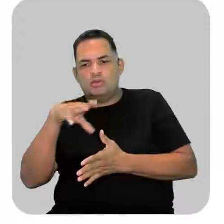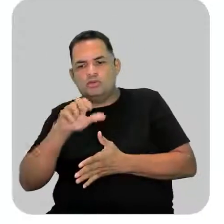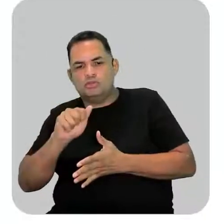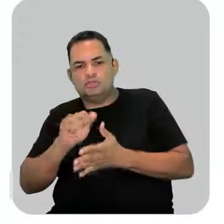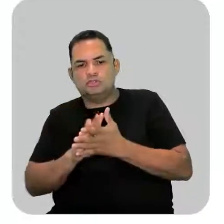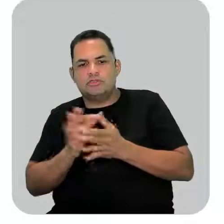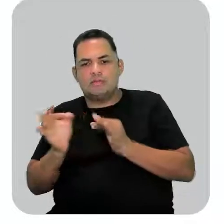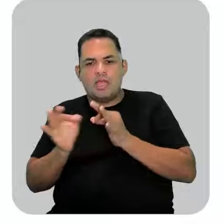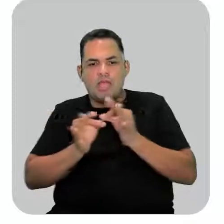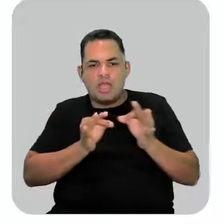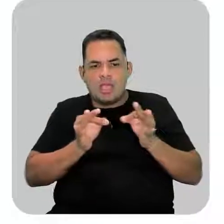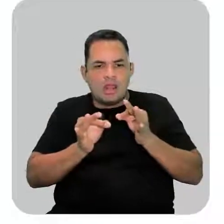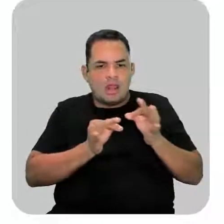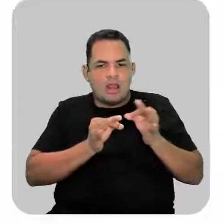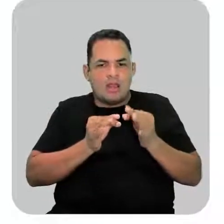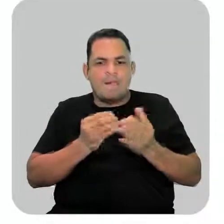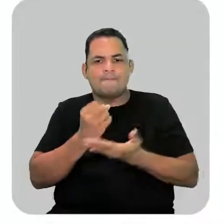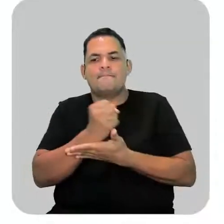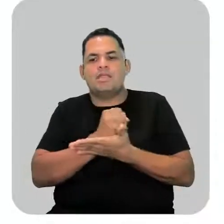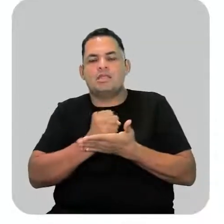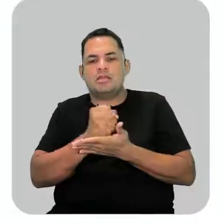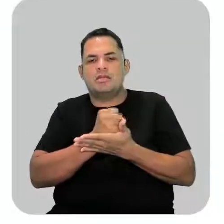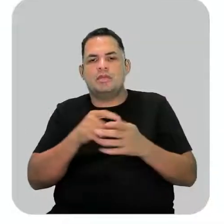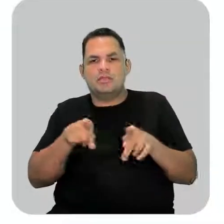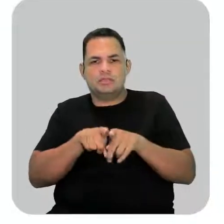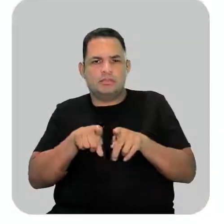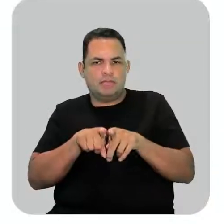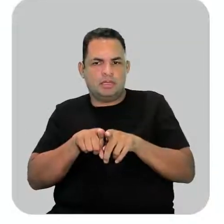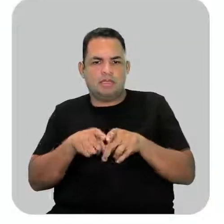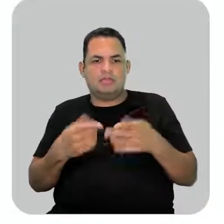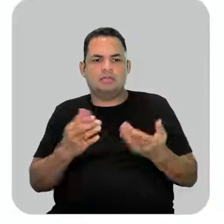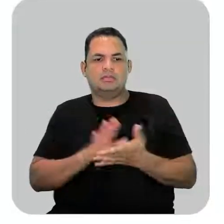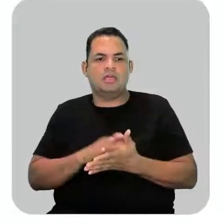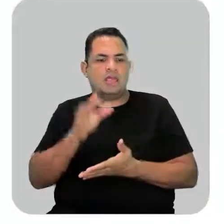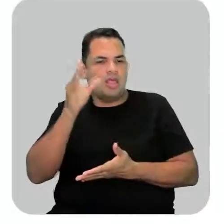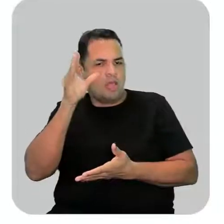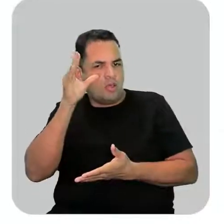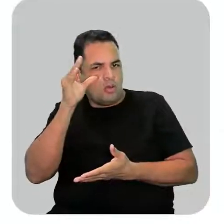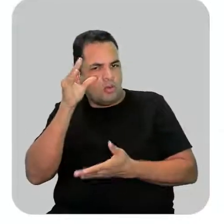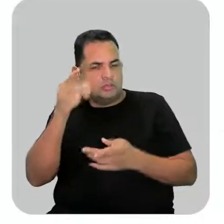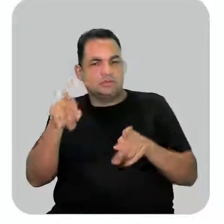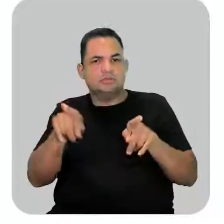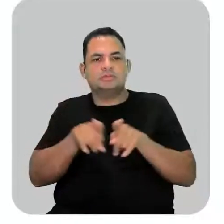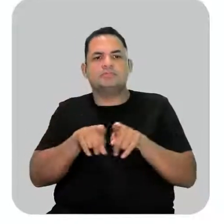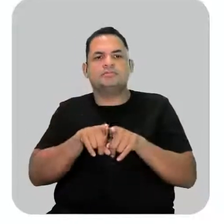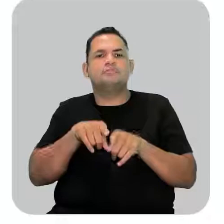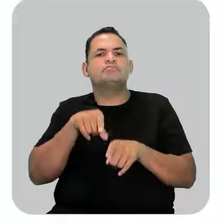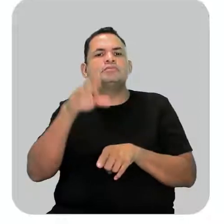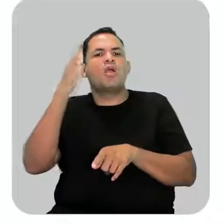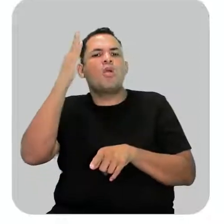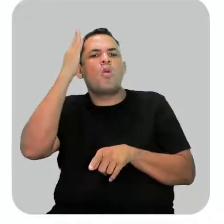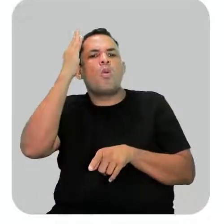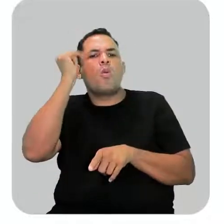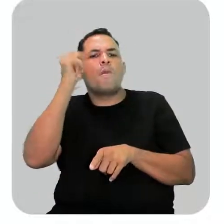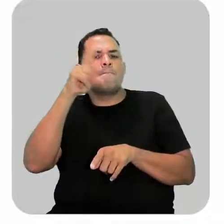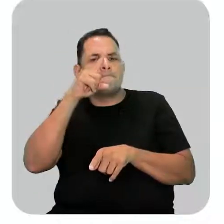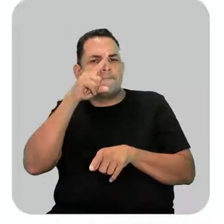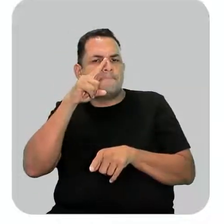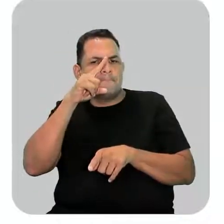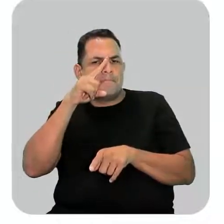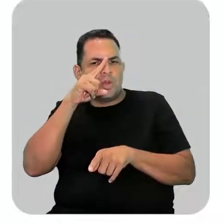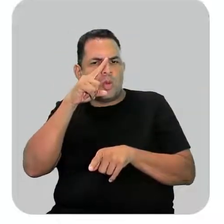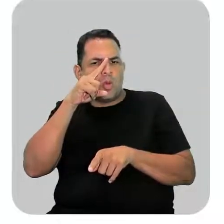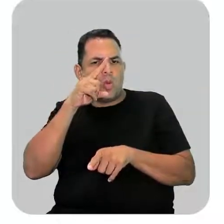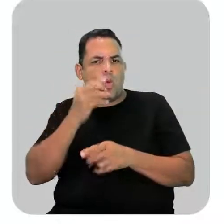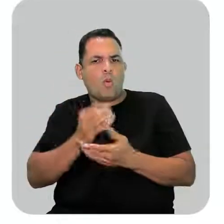do formaldeído. Outro aqui que nós temos de curiosidade. Você sabe o quanto